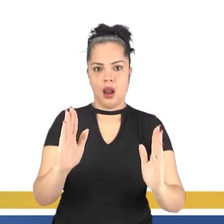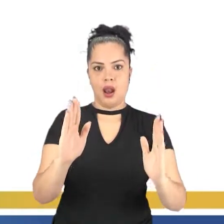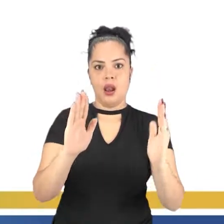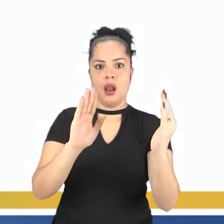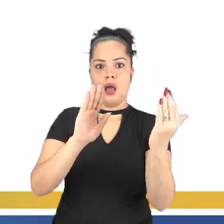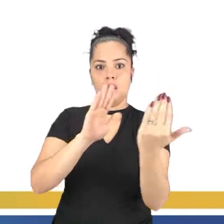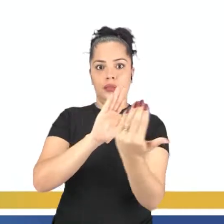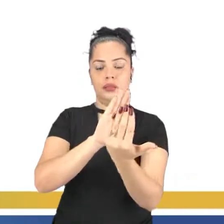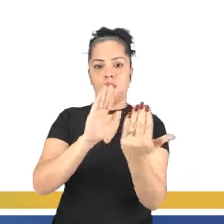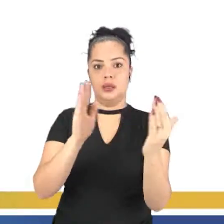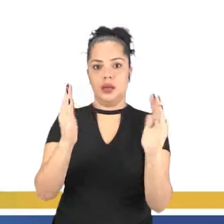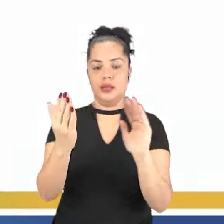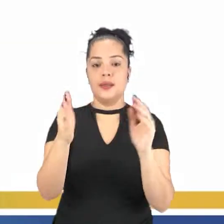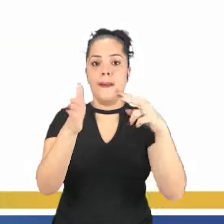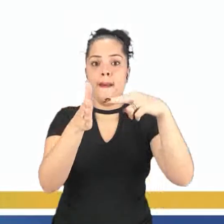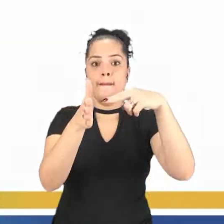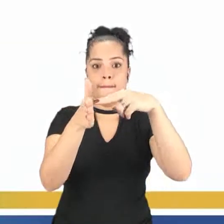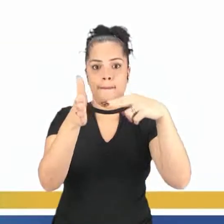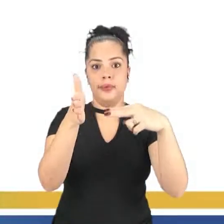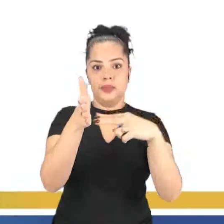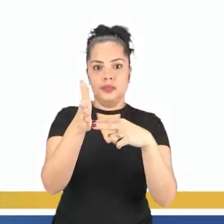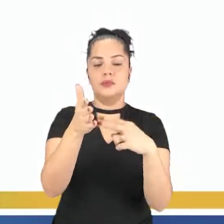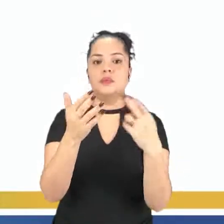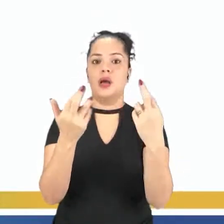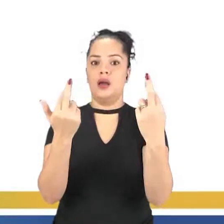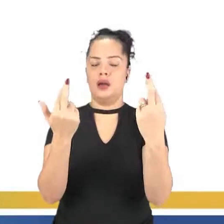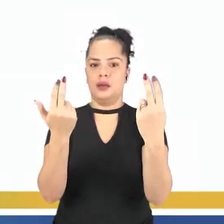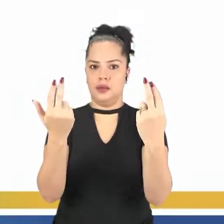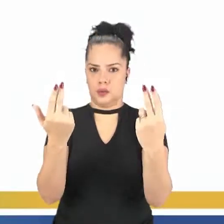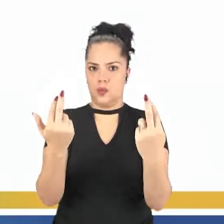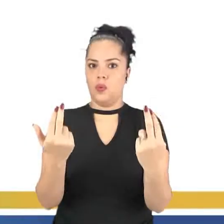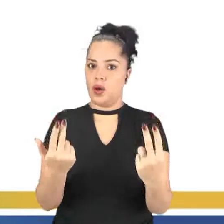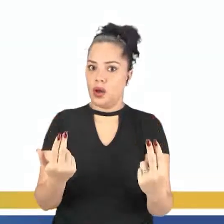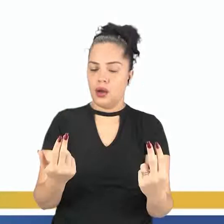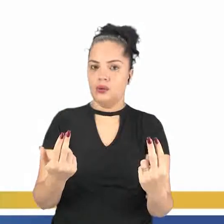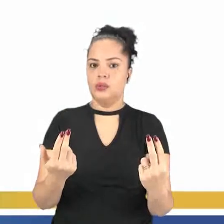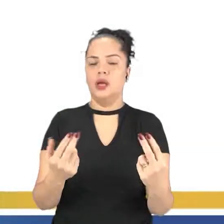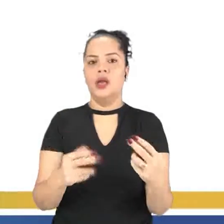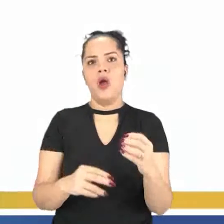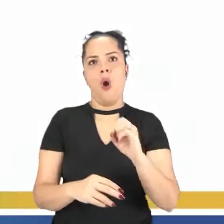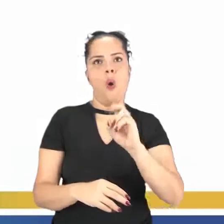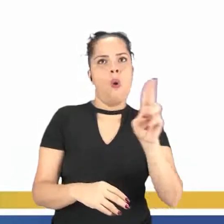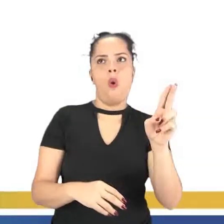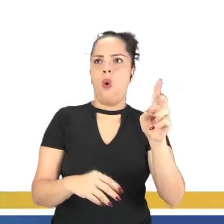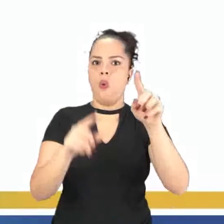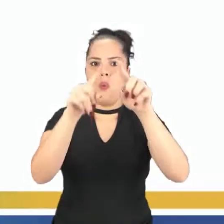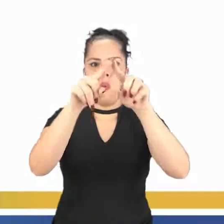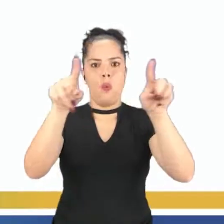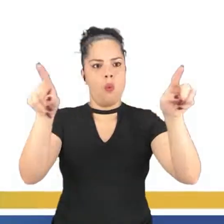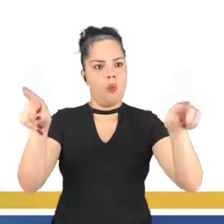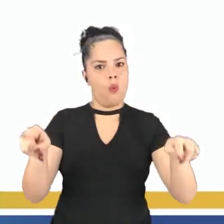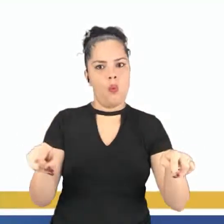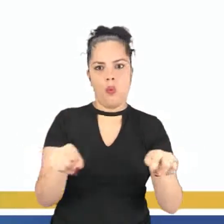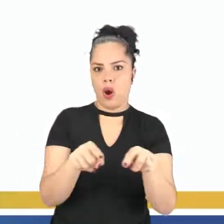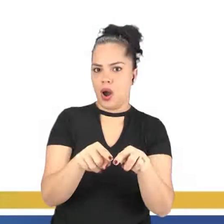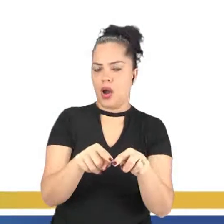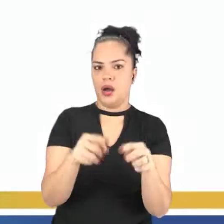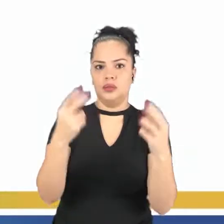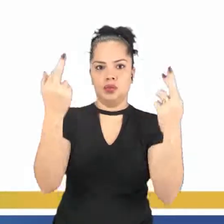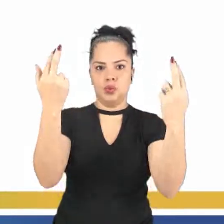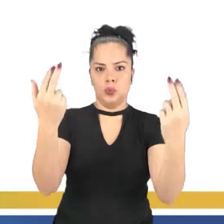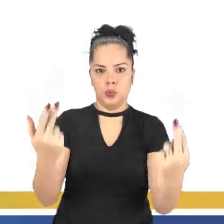um prisma são sempre paralelogramas, ou seja, aqueles quadriláteros que possuem pares de